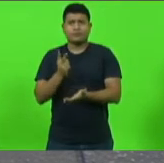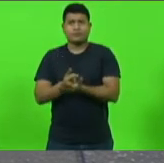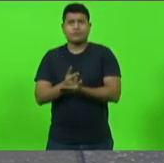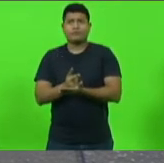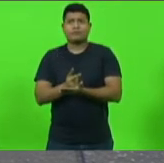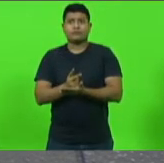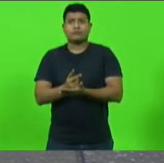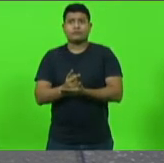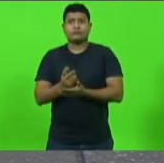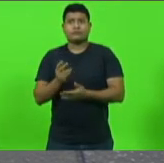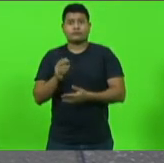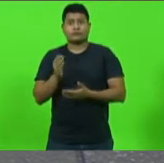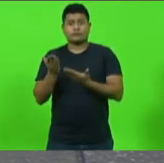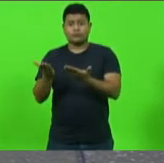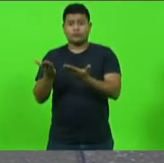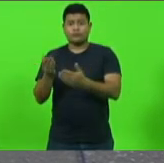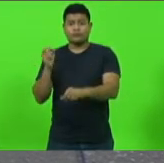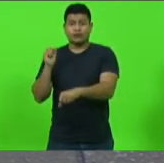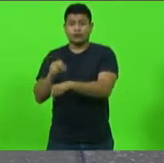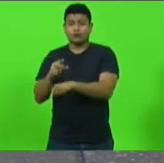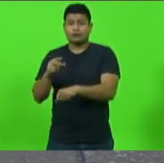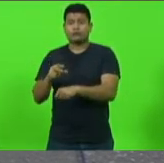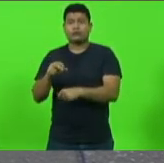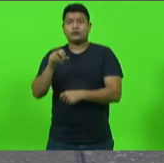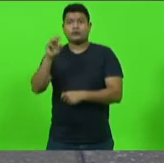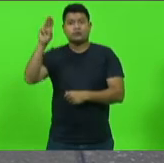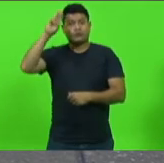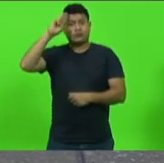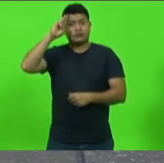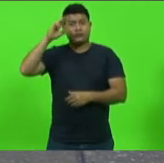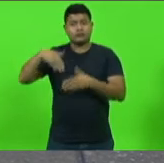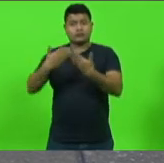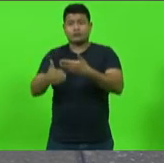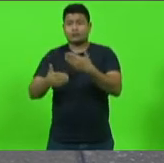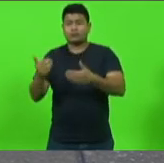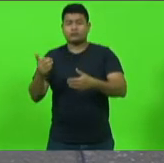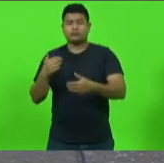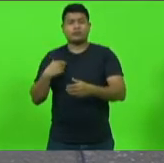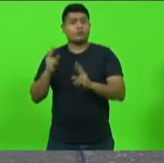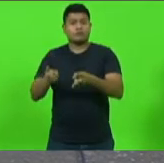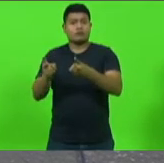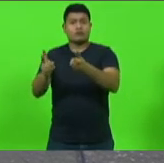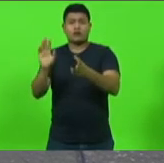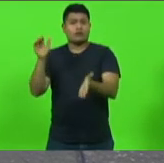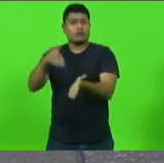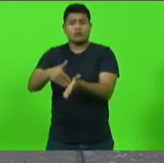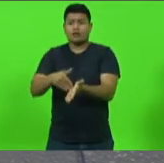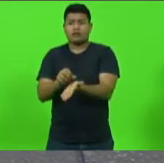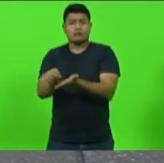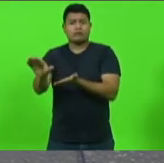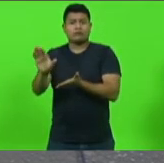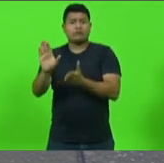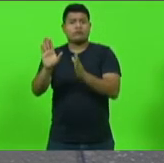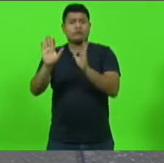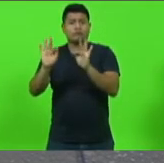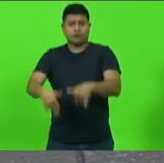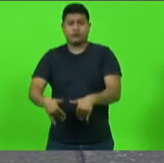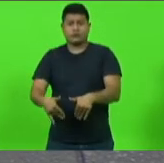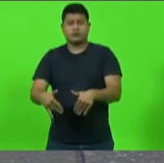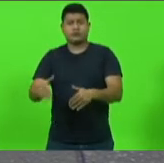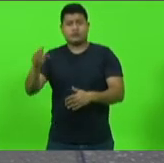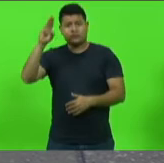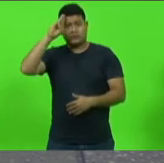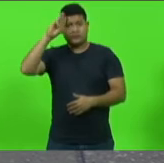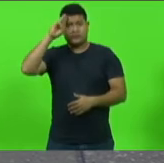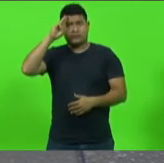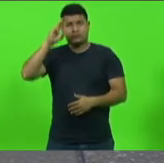tempo que se entrava soldado e se saía soldado. da Polícia Militar. Teve esse tempo,